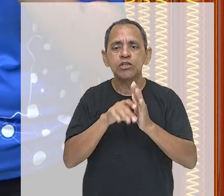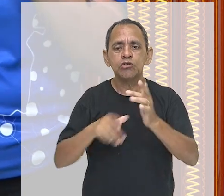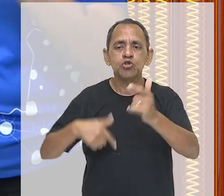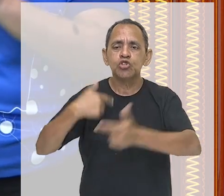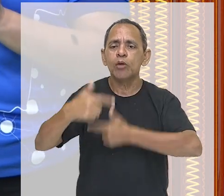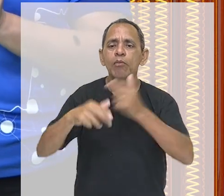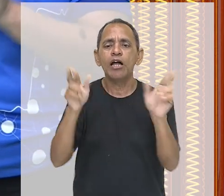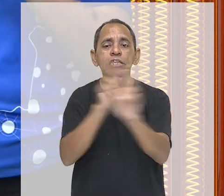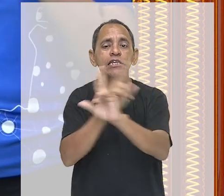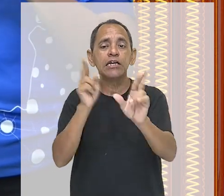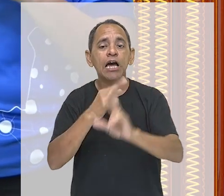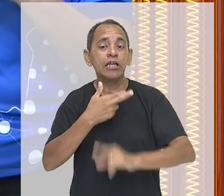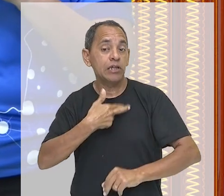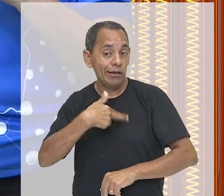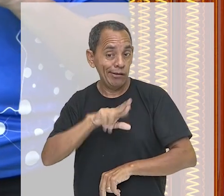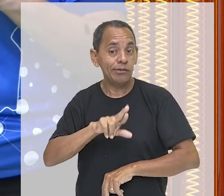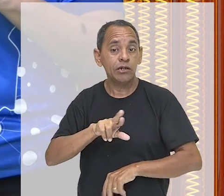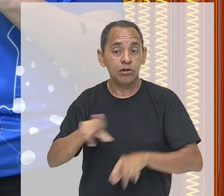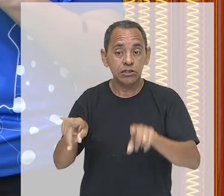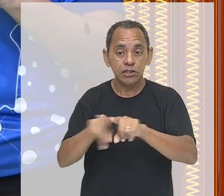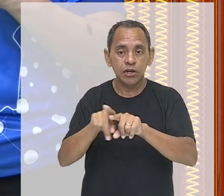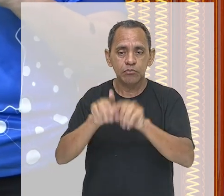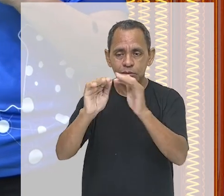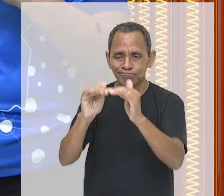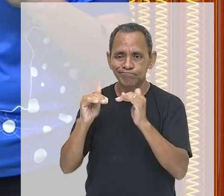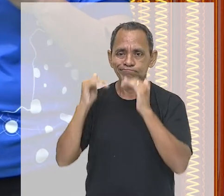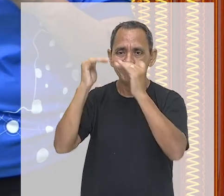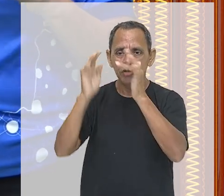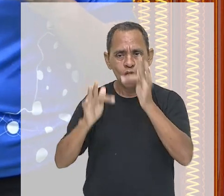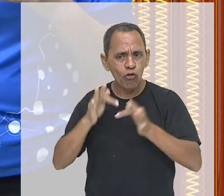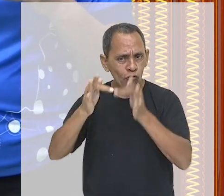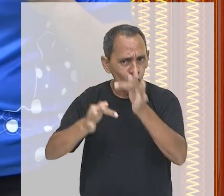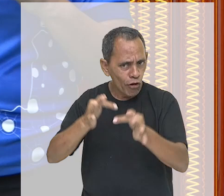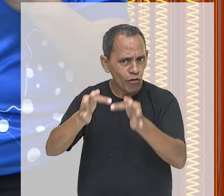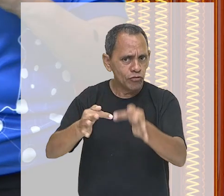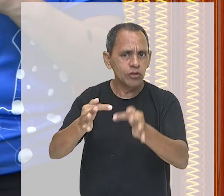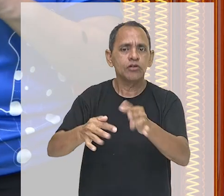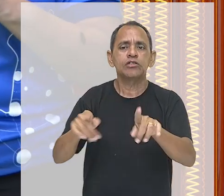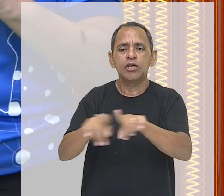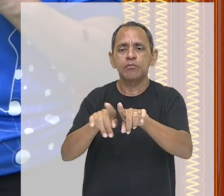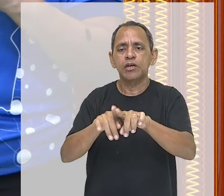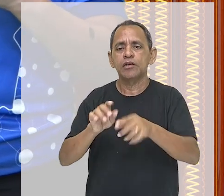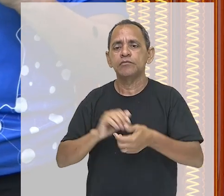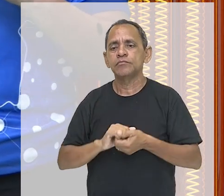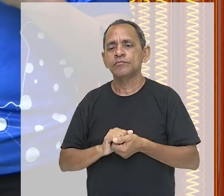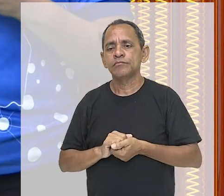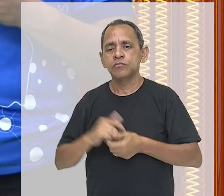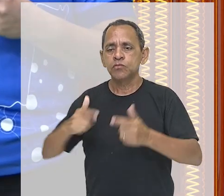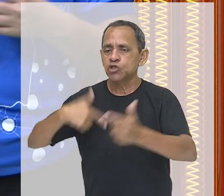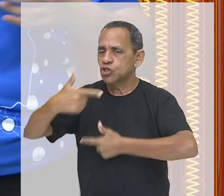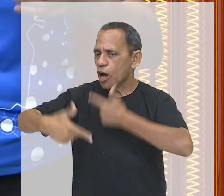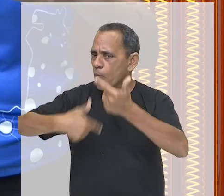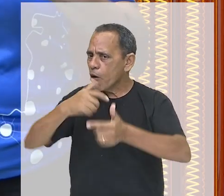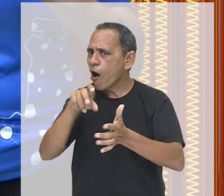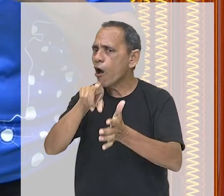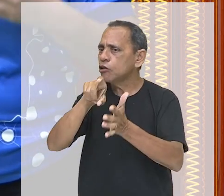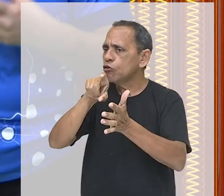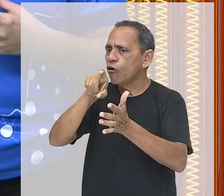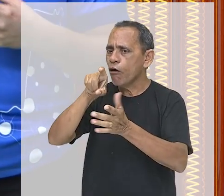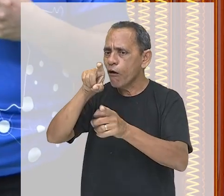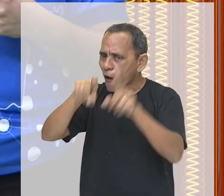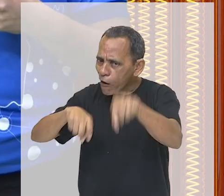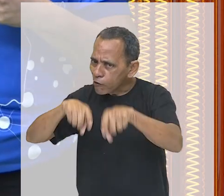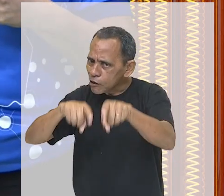À religião e à hierarquia feudal, tá? Então, o trabalho agrícola, ele era aquela